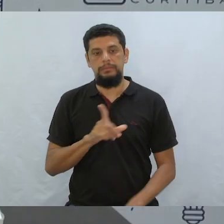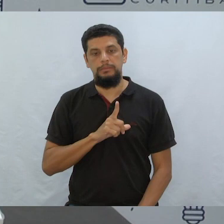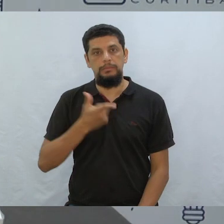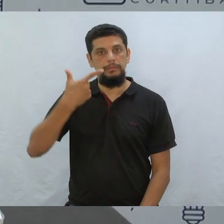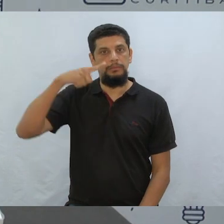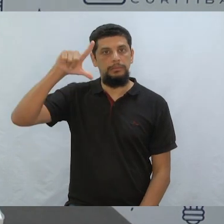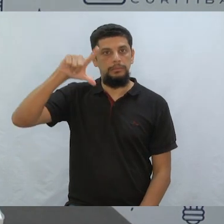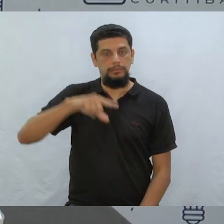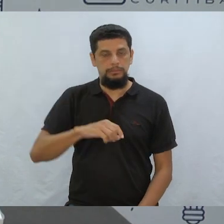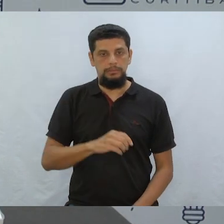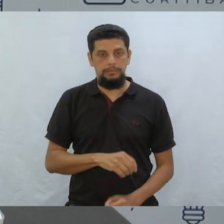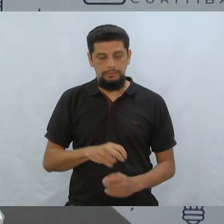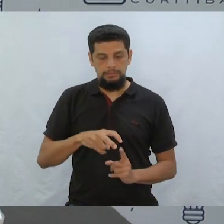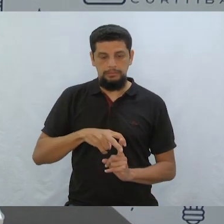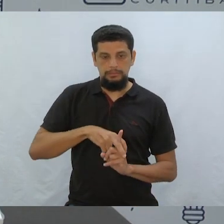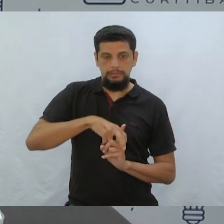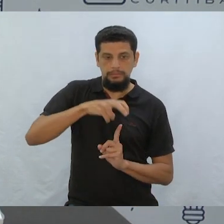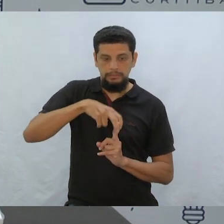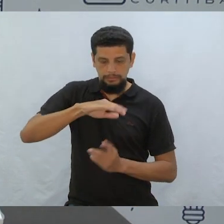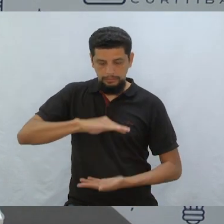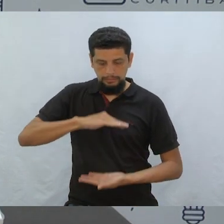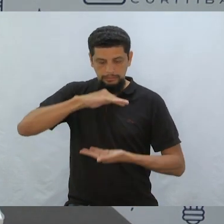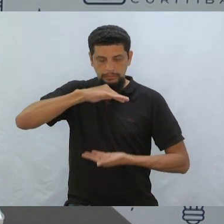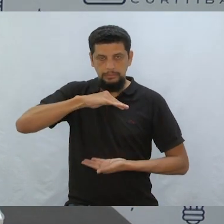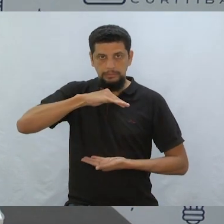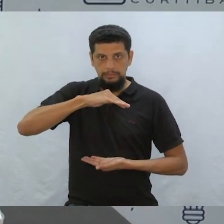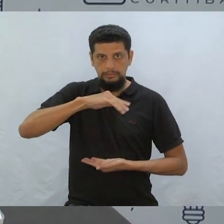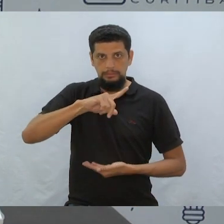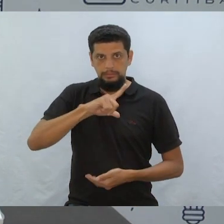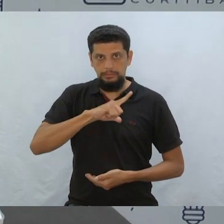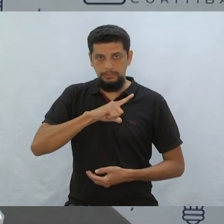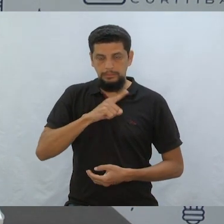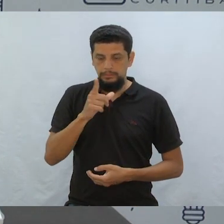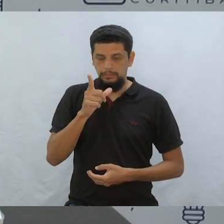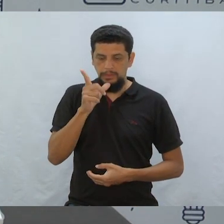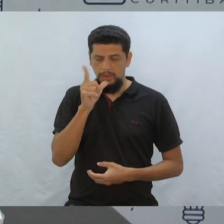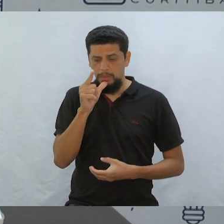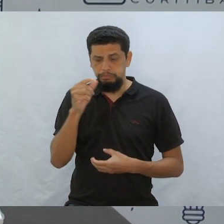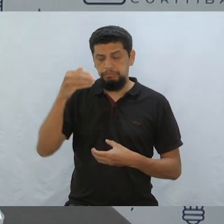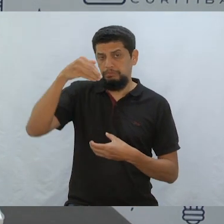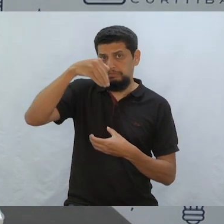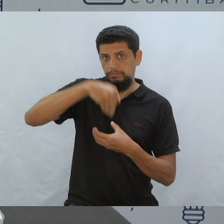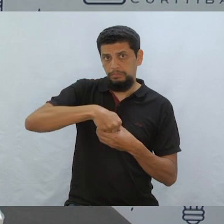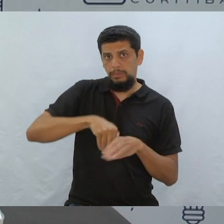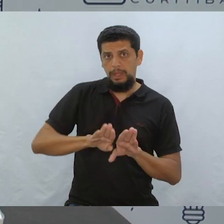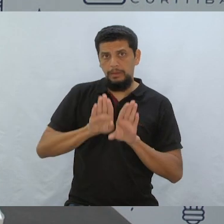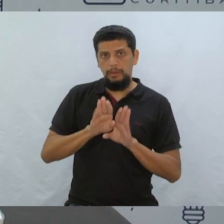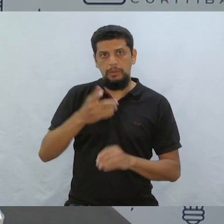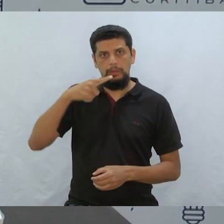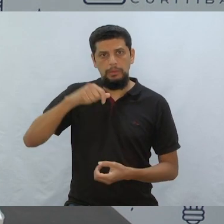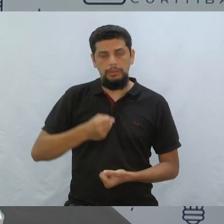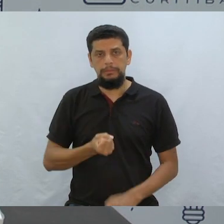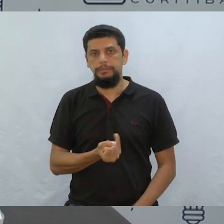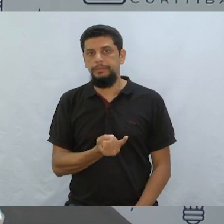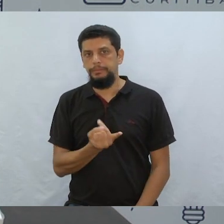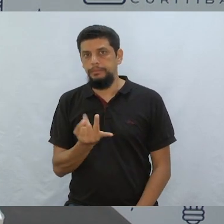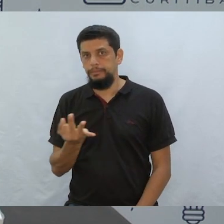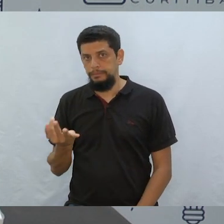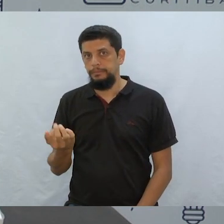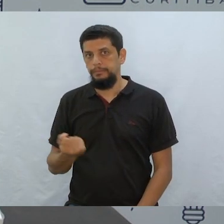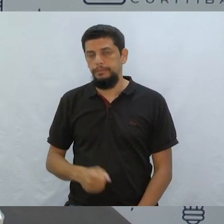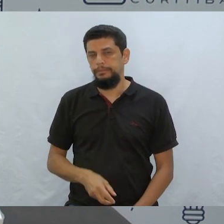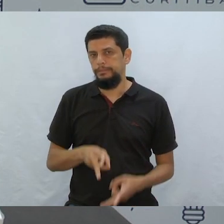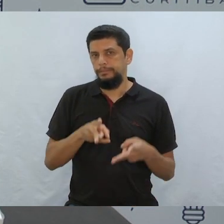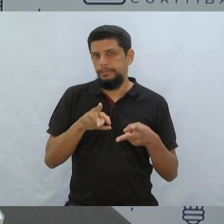Também temos outros recipientes que também cabem, né, o líquido dentro dele, mas com outras